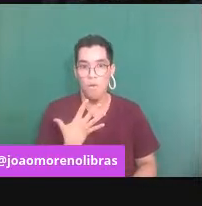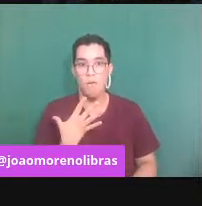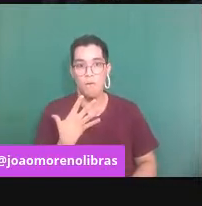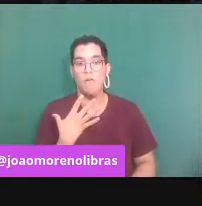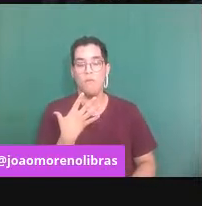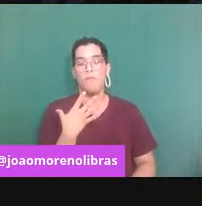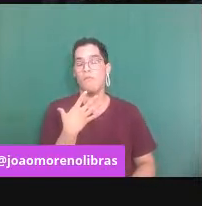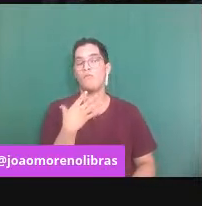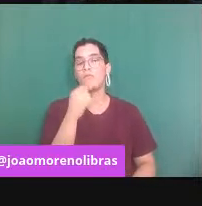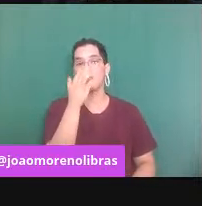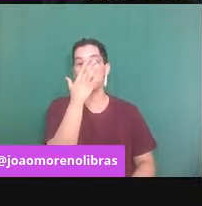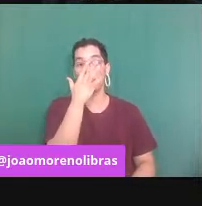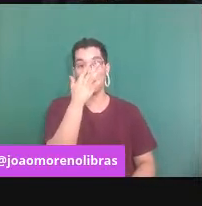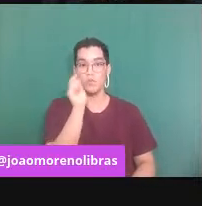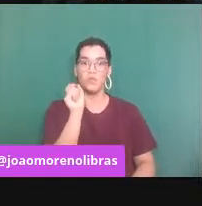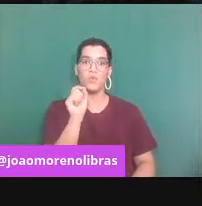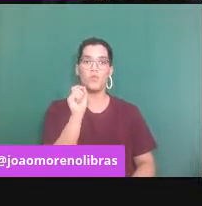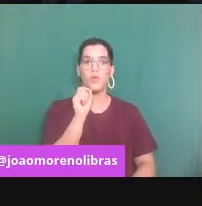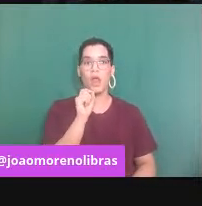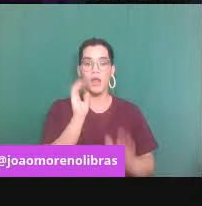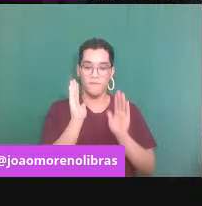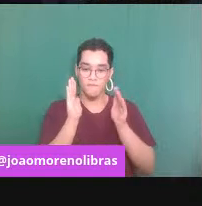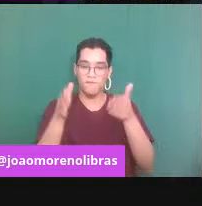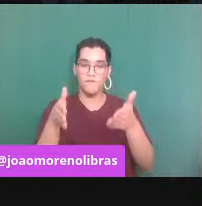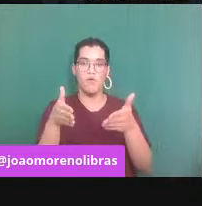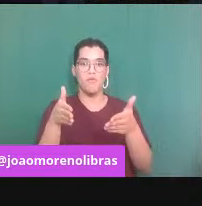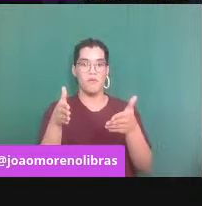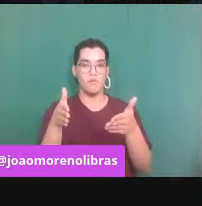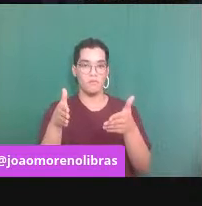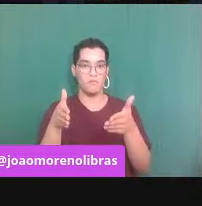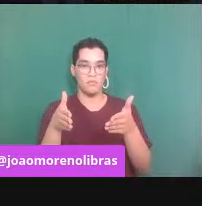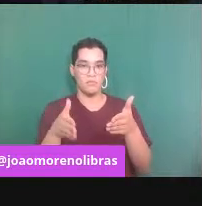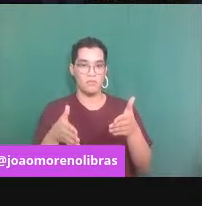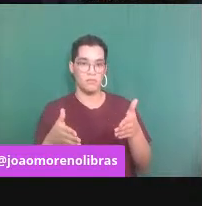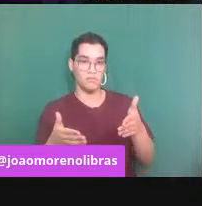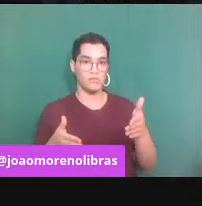ao colocarem o foco, né, em diferentes